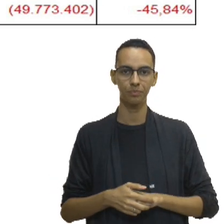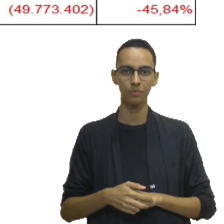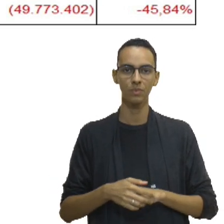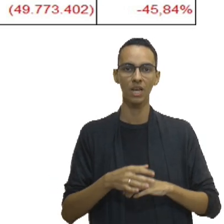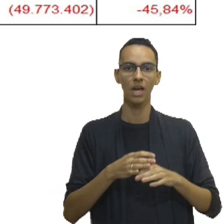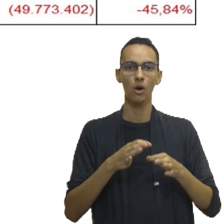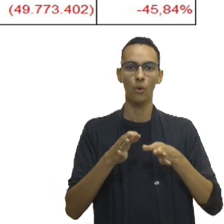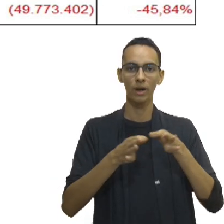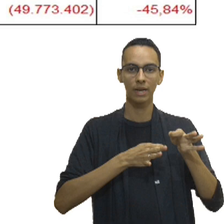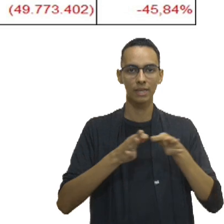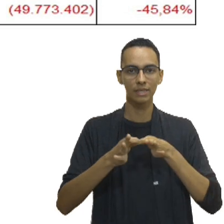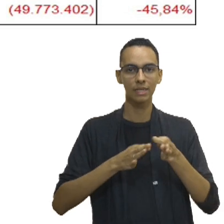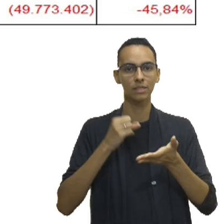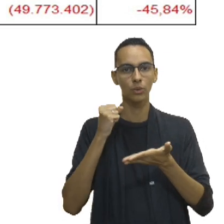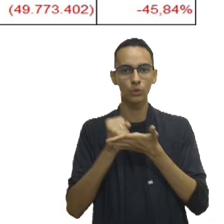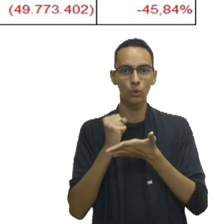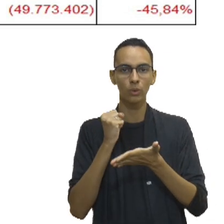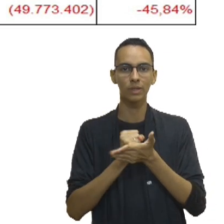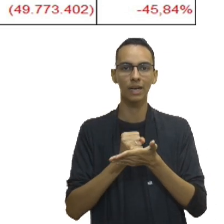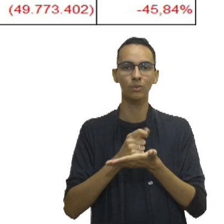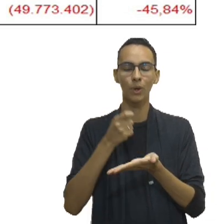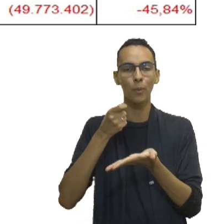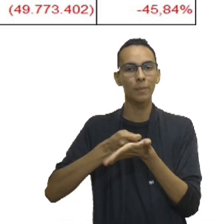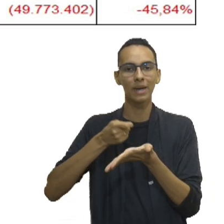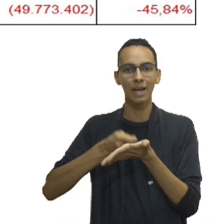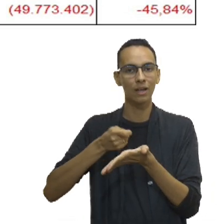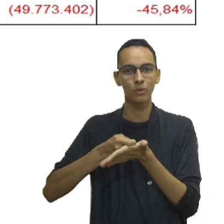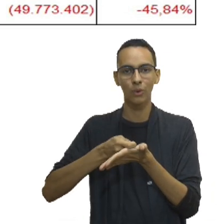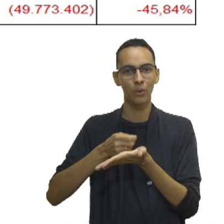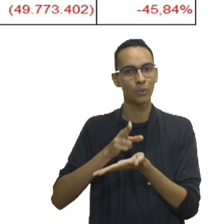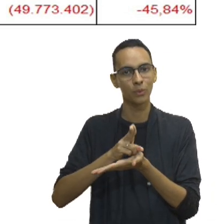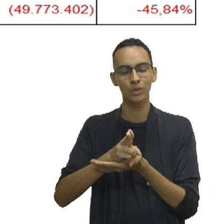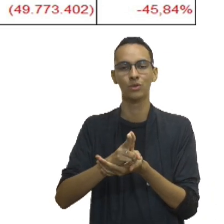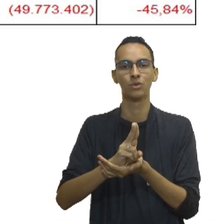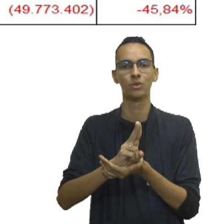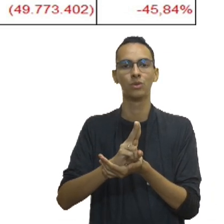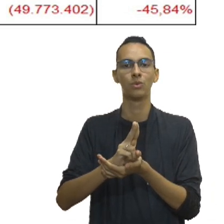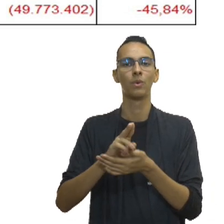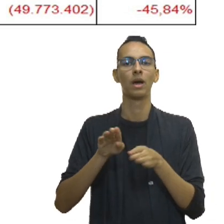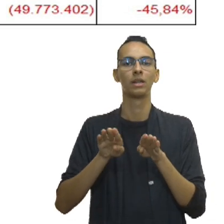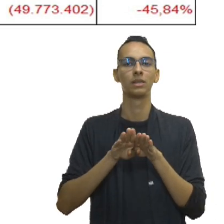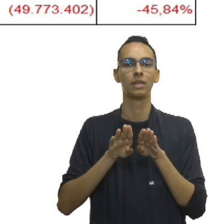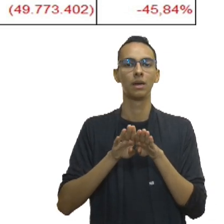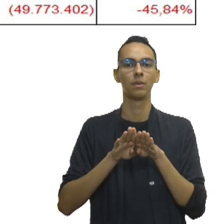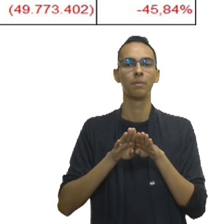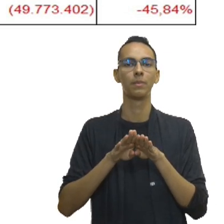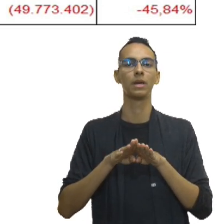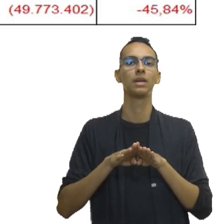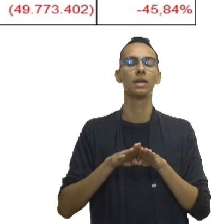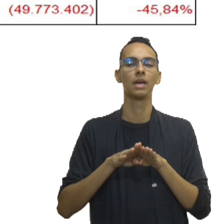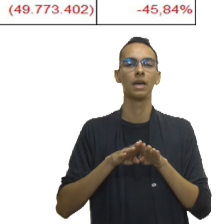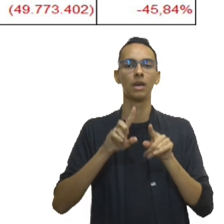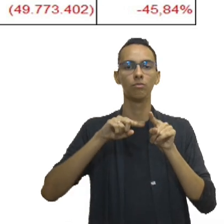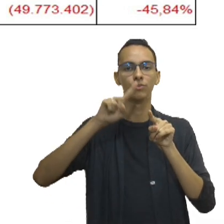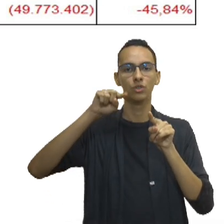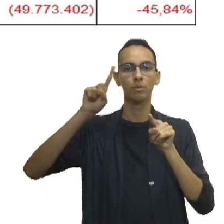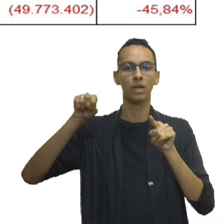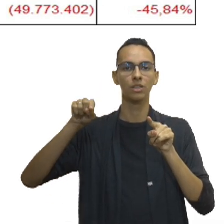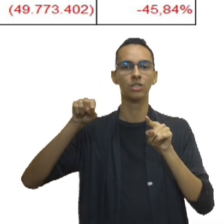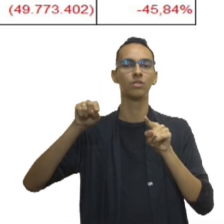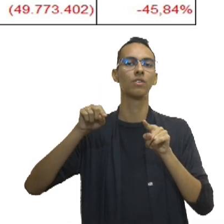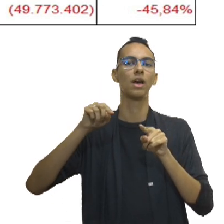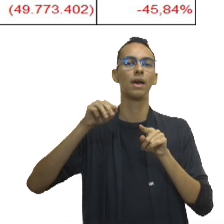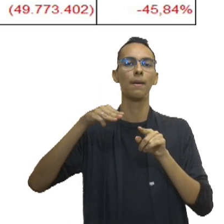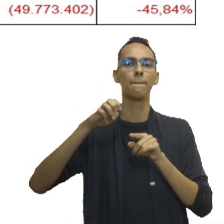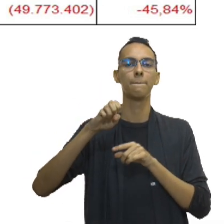são obrigatórios ocorrer, e considerando também a estimativa média, né, que a gente tinha ali de